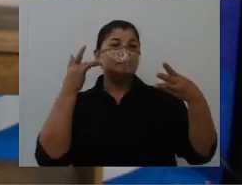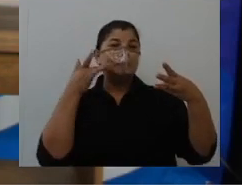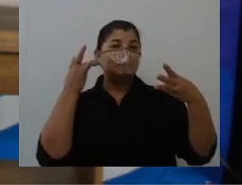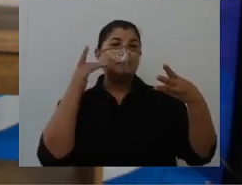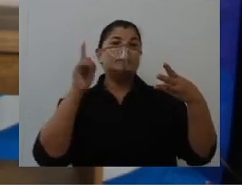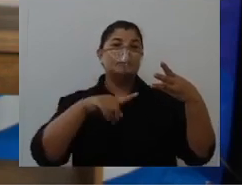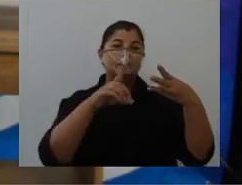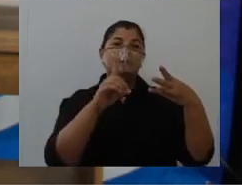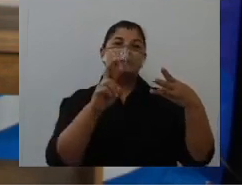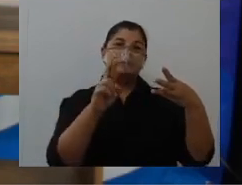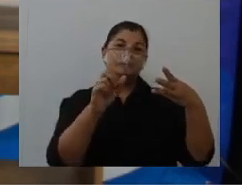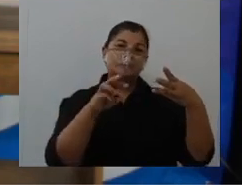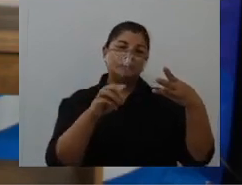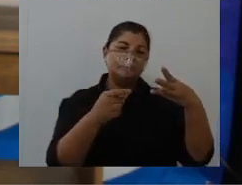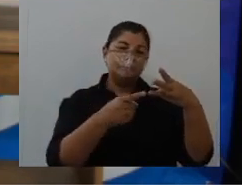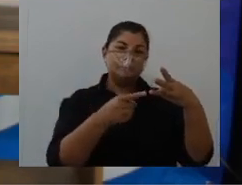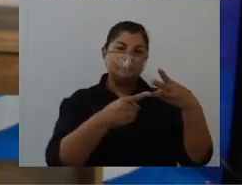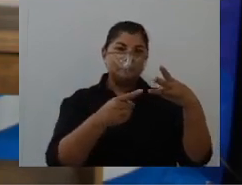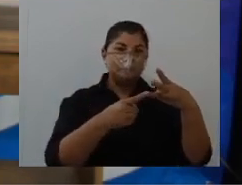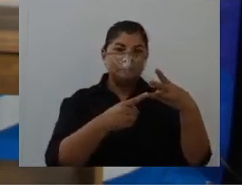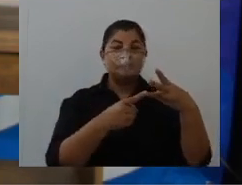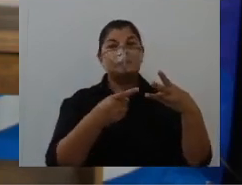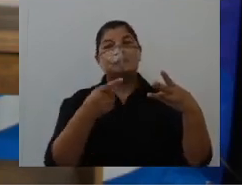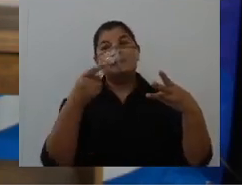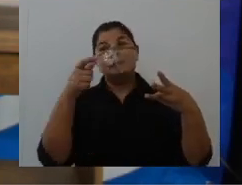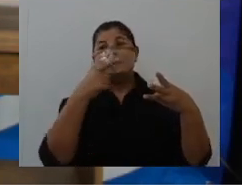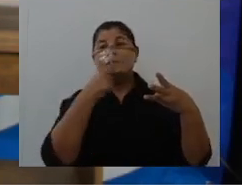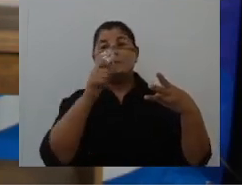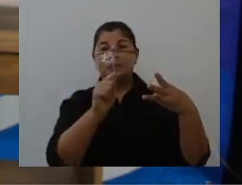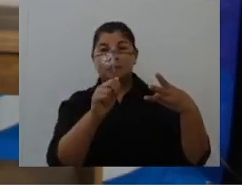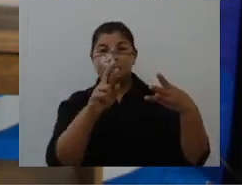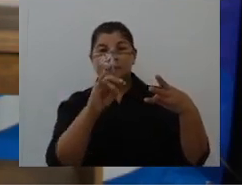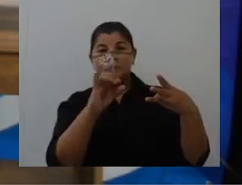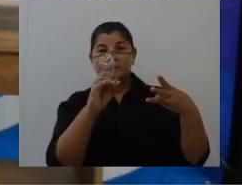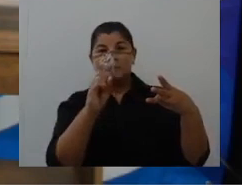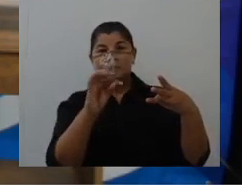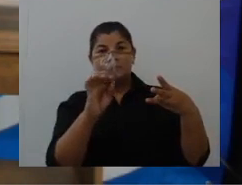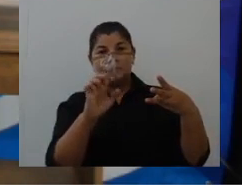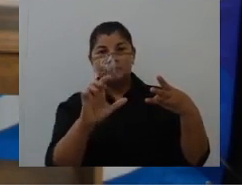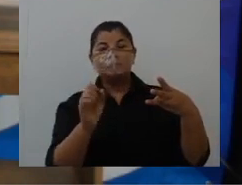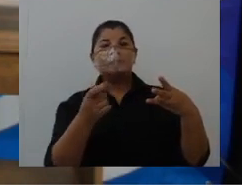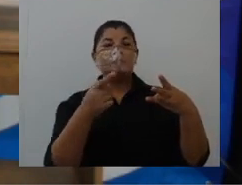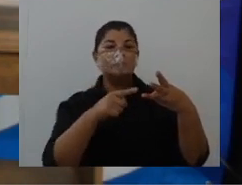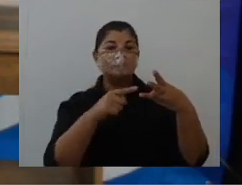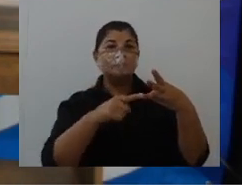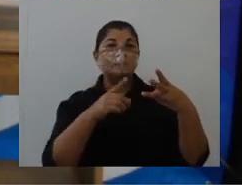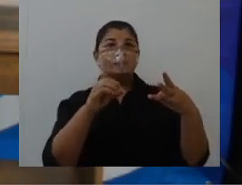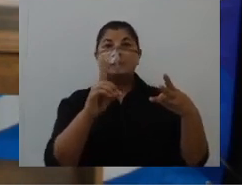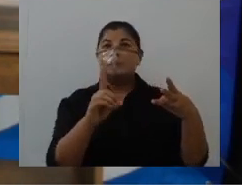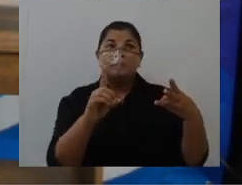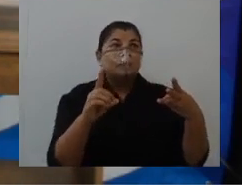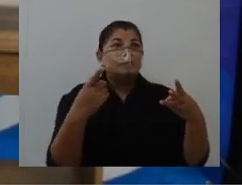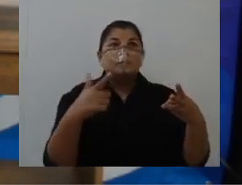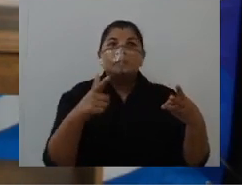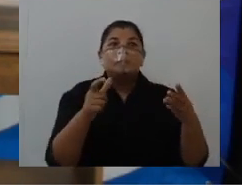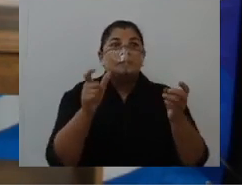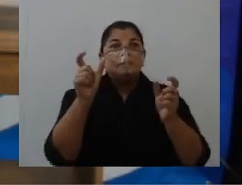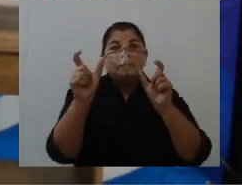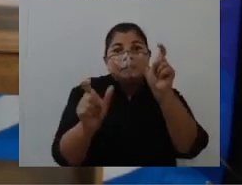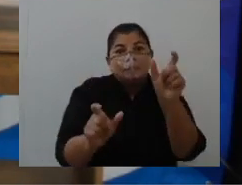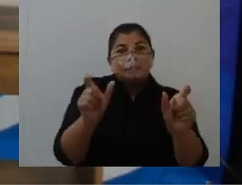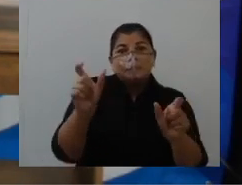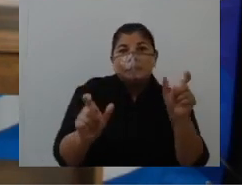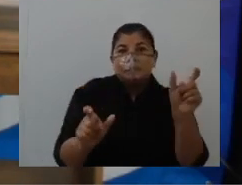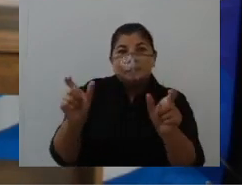drama, né? Segundo Aristóteles, no gênero dramático, a gente não vai ter personagens, né? O